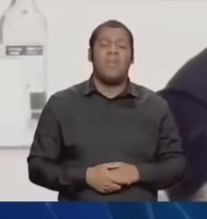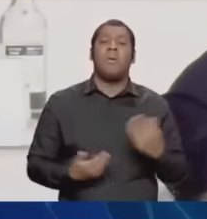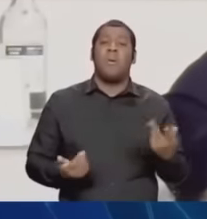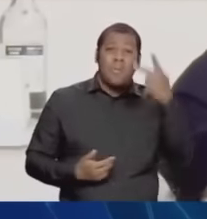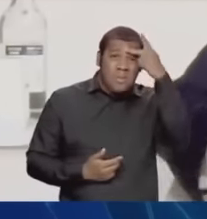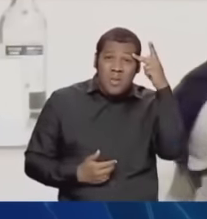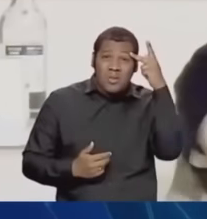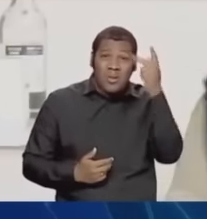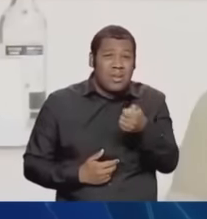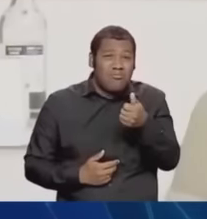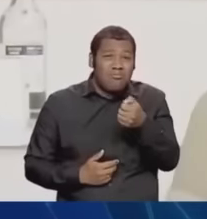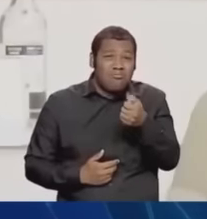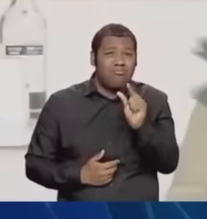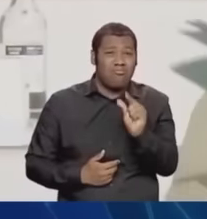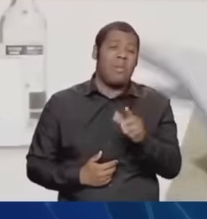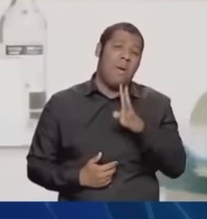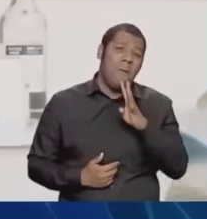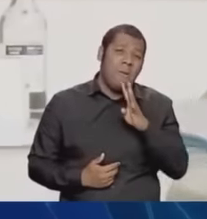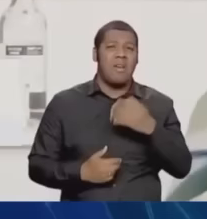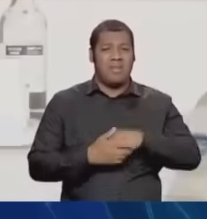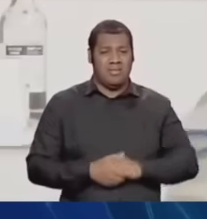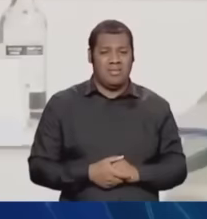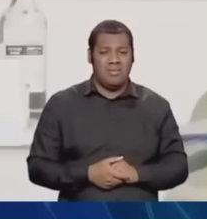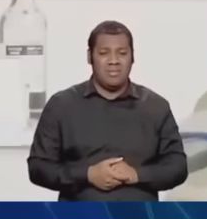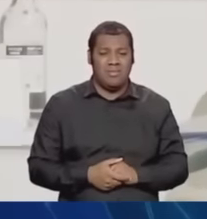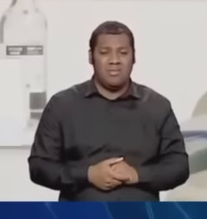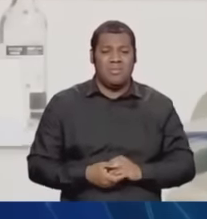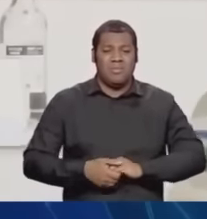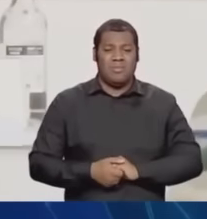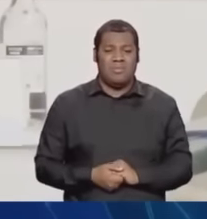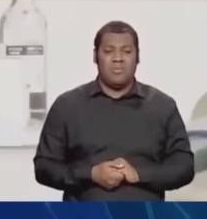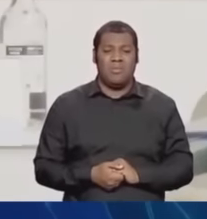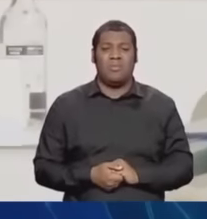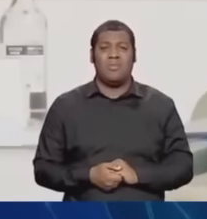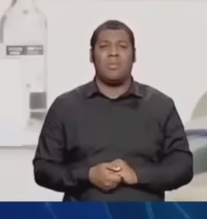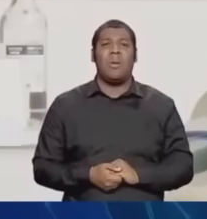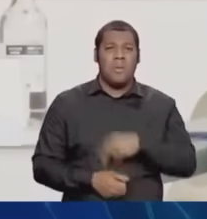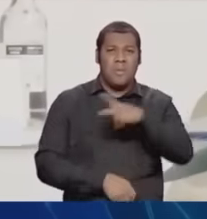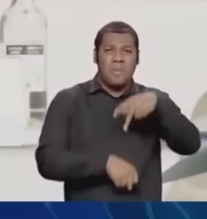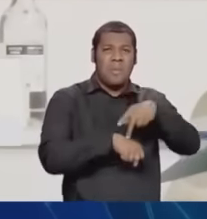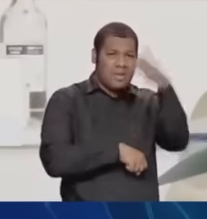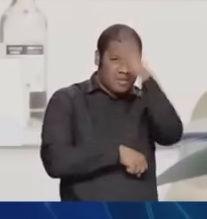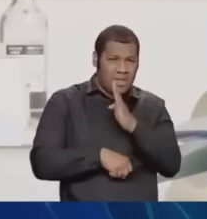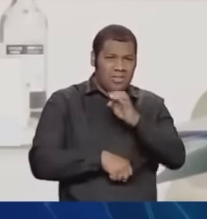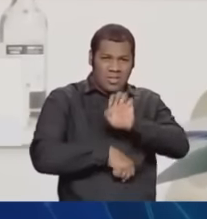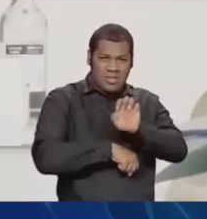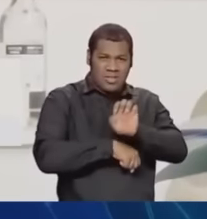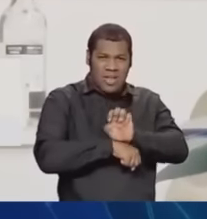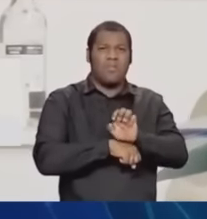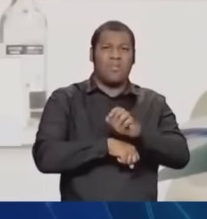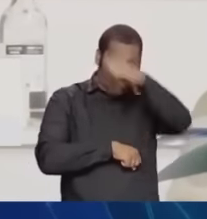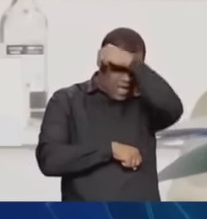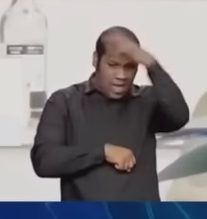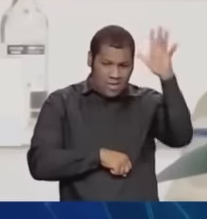pouca gente conhece. E é importante que as pessoas falem conhecendo. A Amazônia no Brasil, ela representa nada